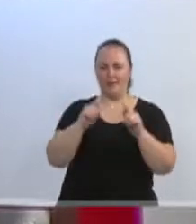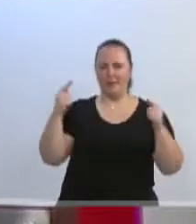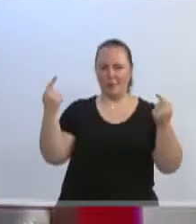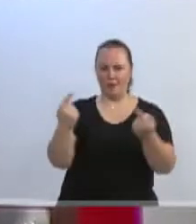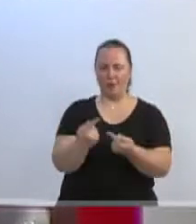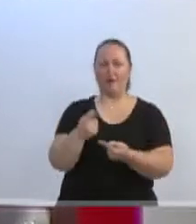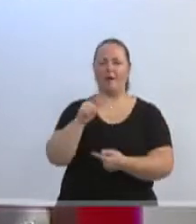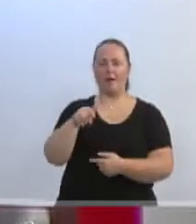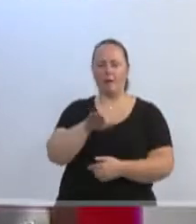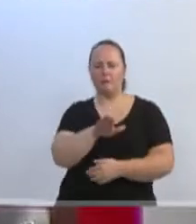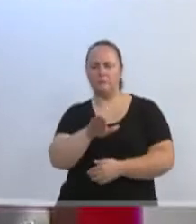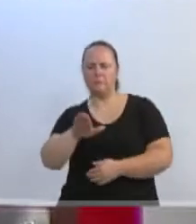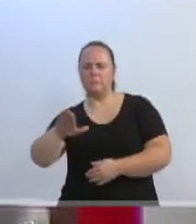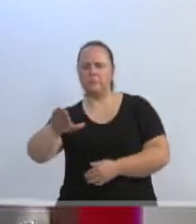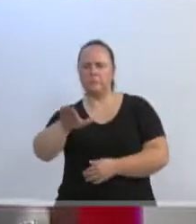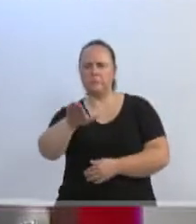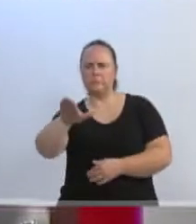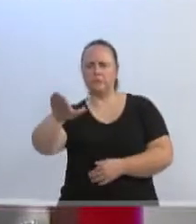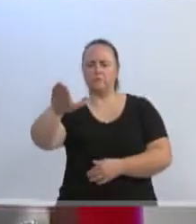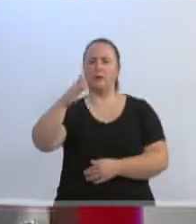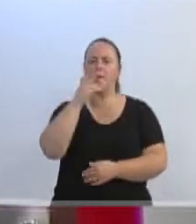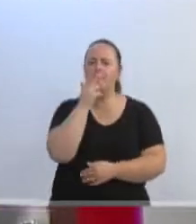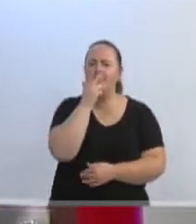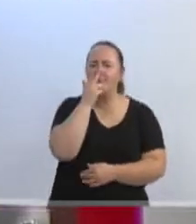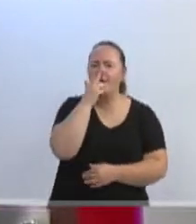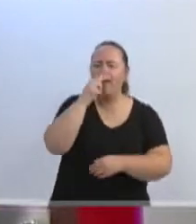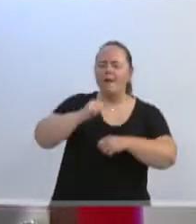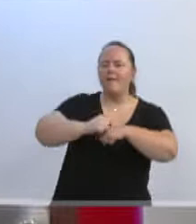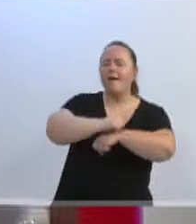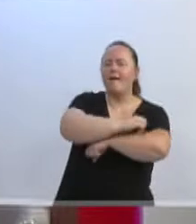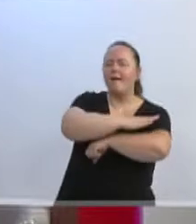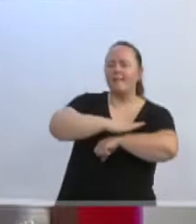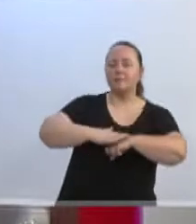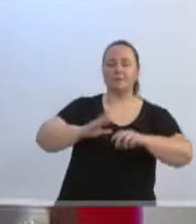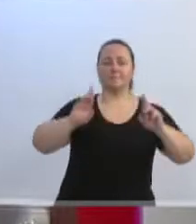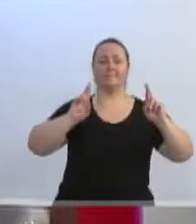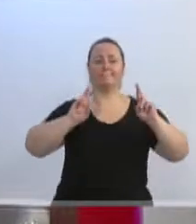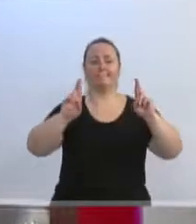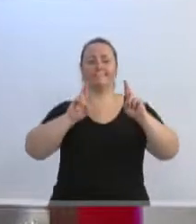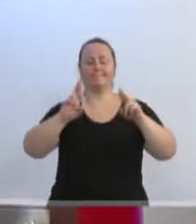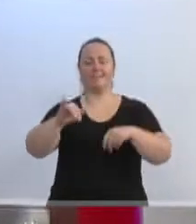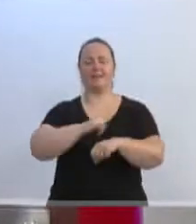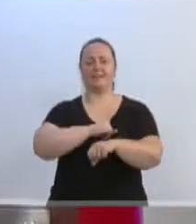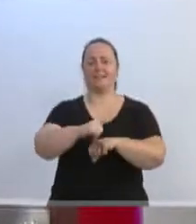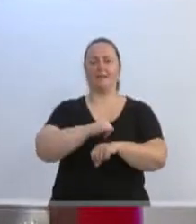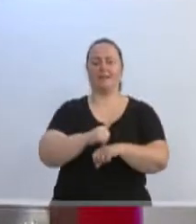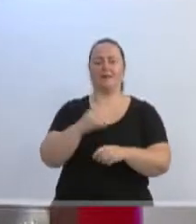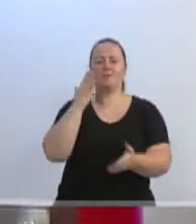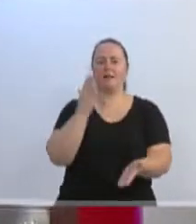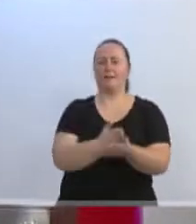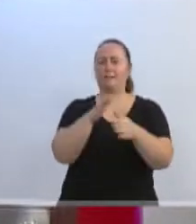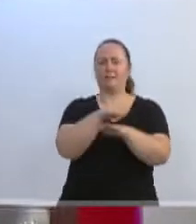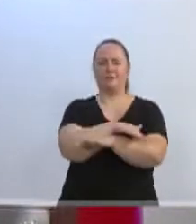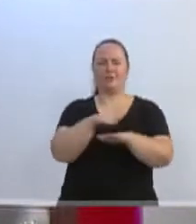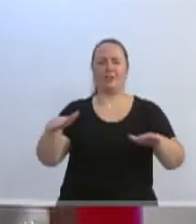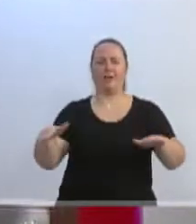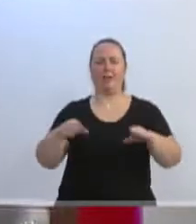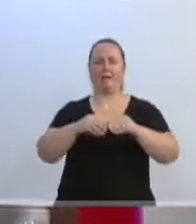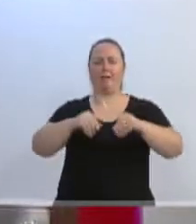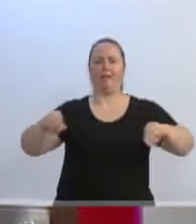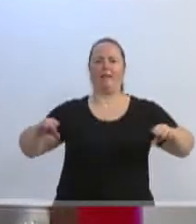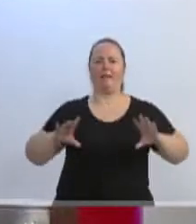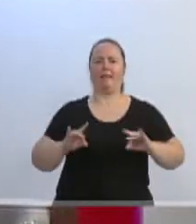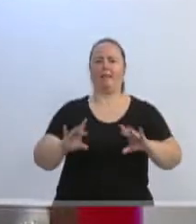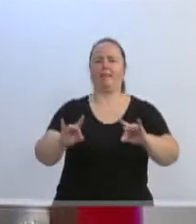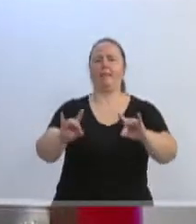íngreme, e ali a situação está praticamente um asfalto. Quem sabe essa seja a alternativa, né, de nós darmos fim ao famoso Macalama e resolver de uma vez por